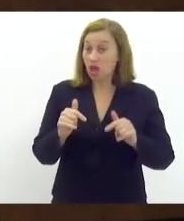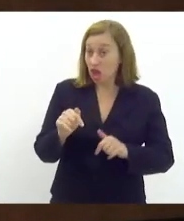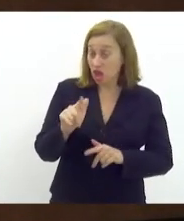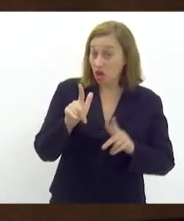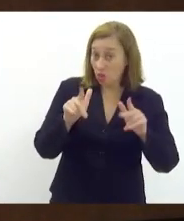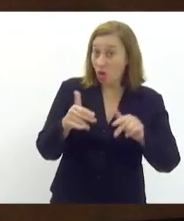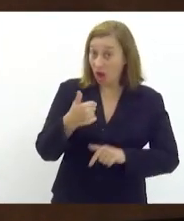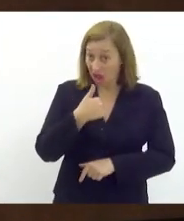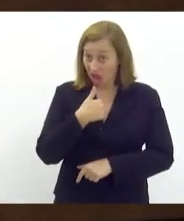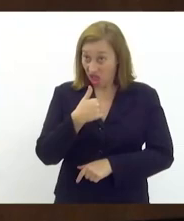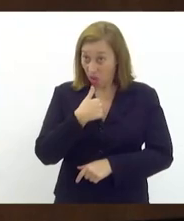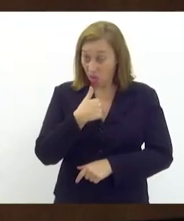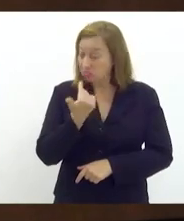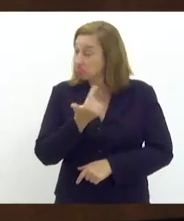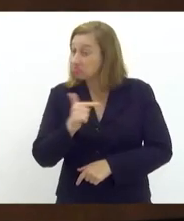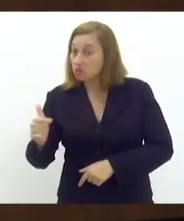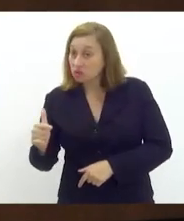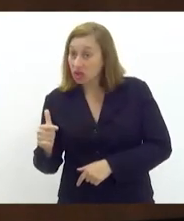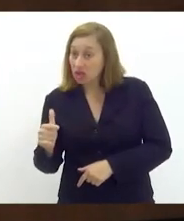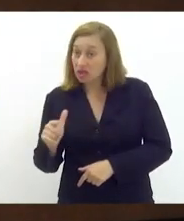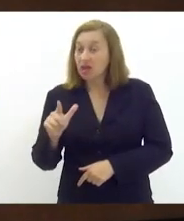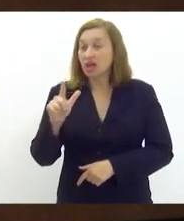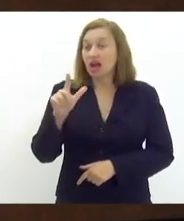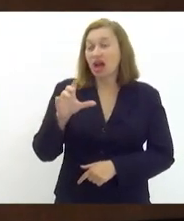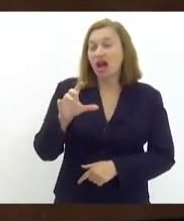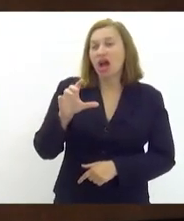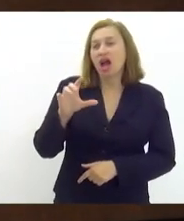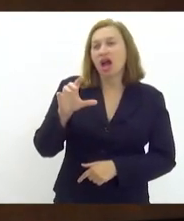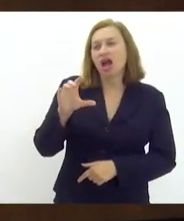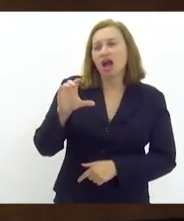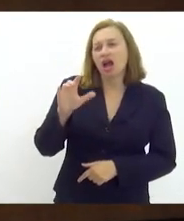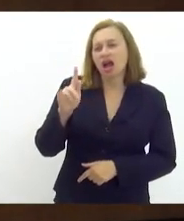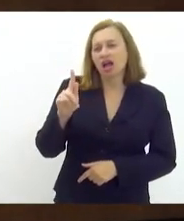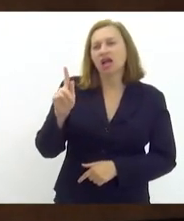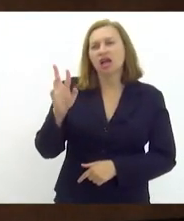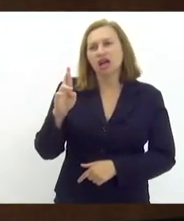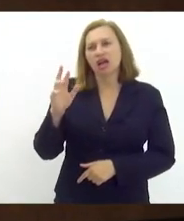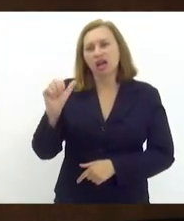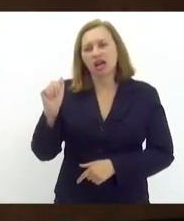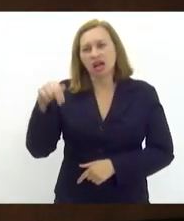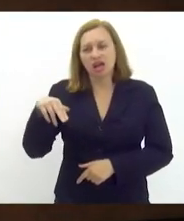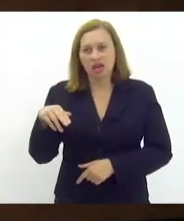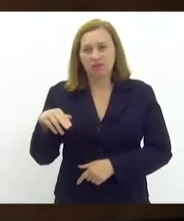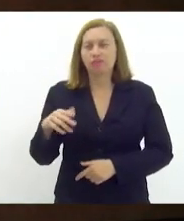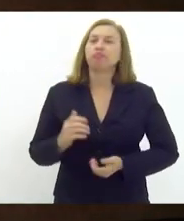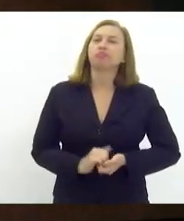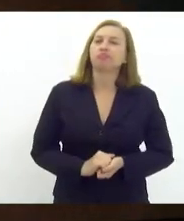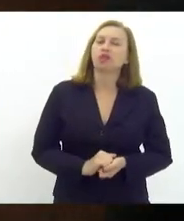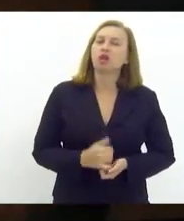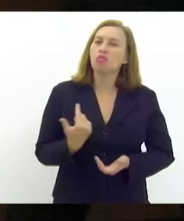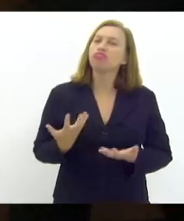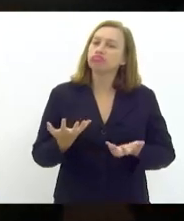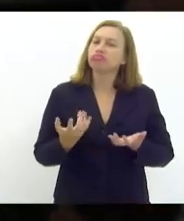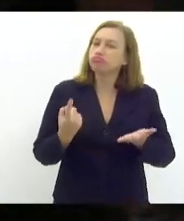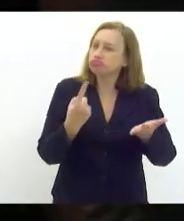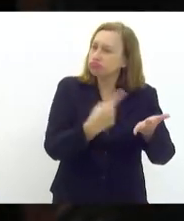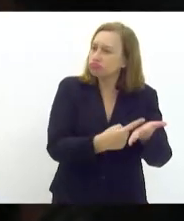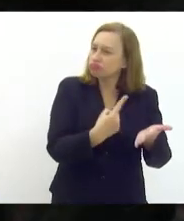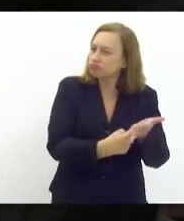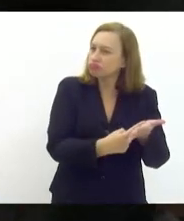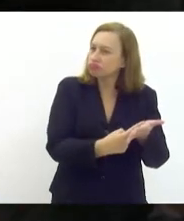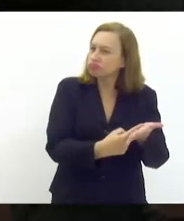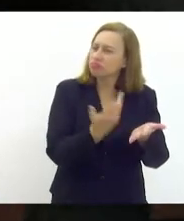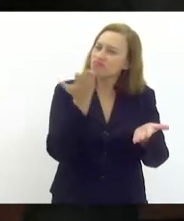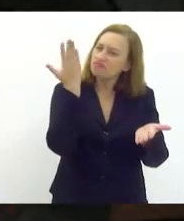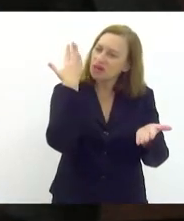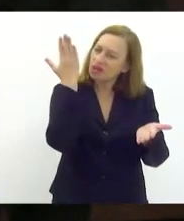também somos merecedores eu quero assumir aqui Yuri esse compromisso que tem lá de